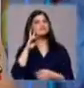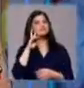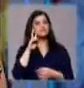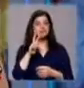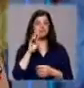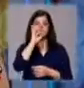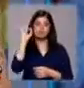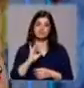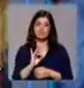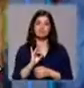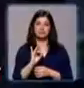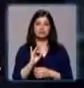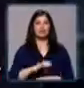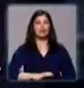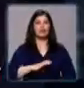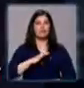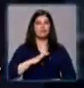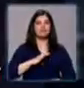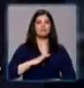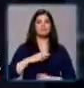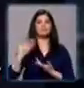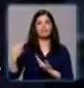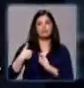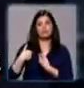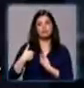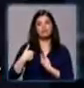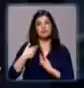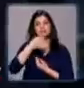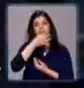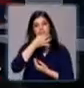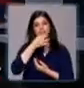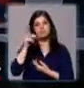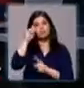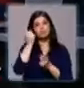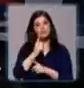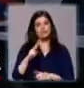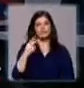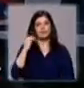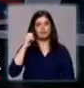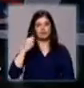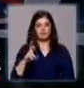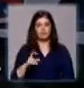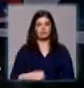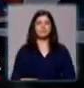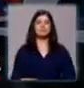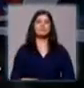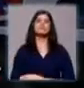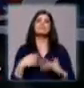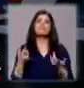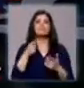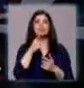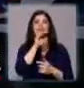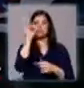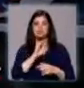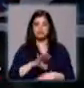índice com professora vitória gonçalves somos um dia onde este estagnação do índice quer dizer o quê que